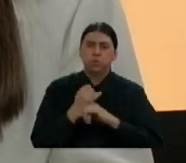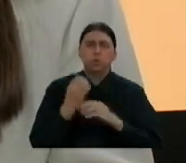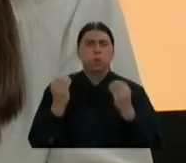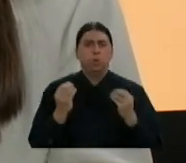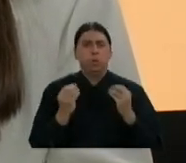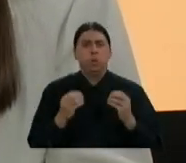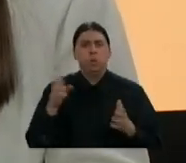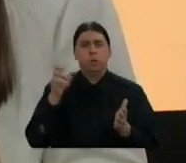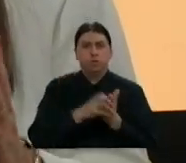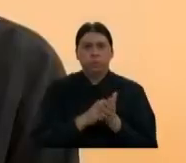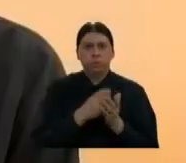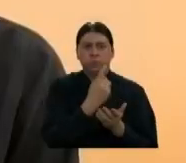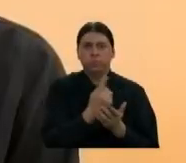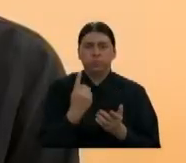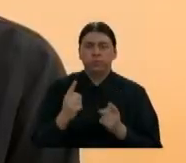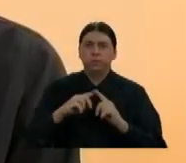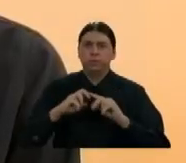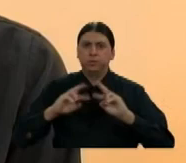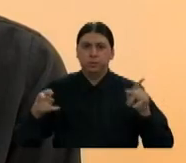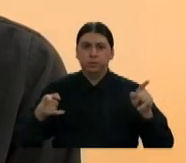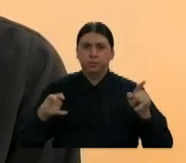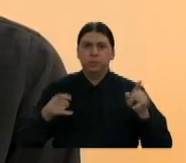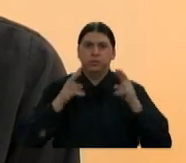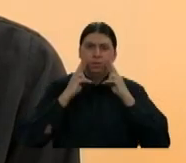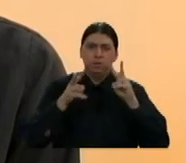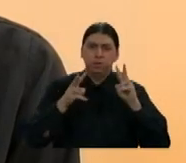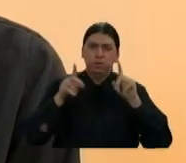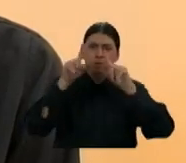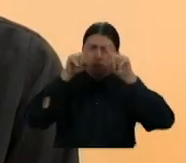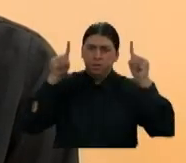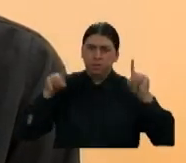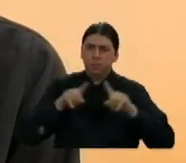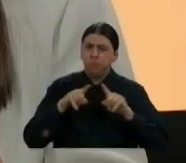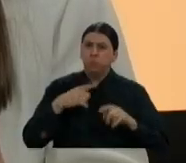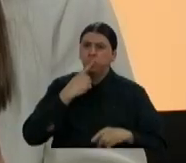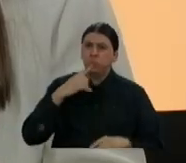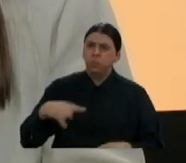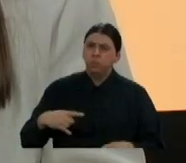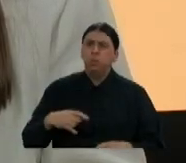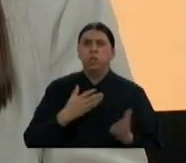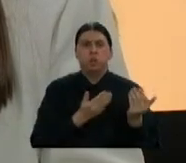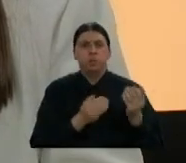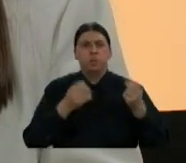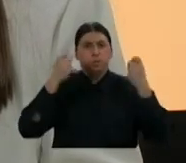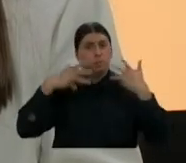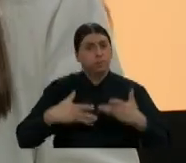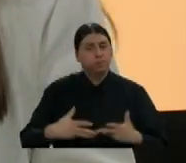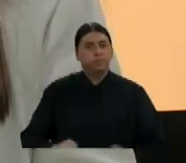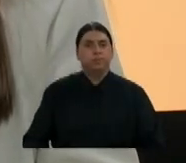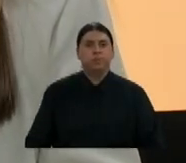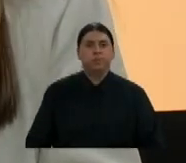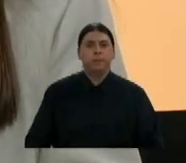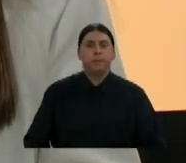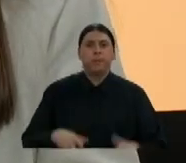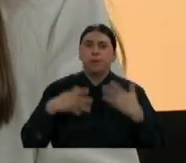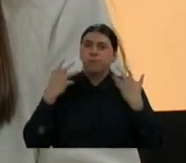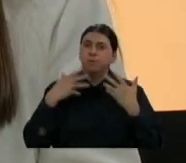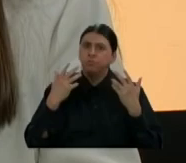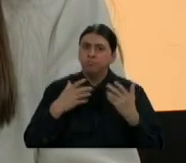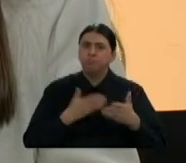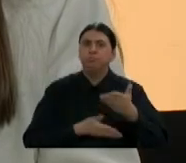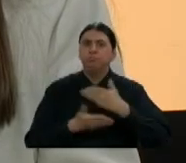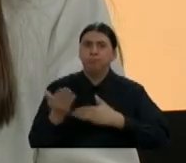cadastrados mas é diferente de ver uma imagem a criança falando adolescente falando era mais empatia com ele